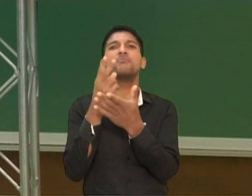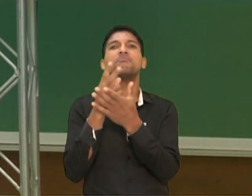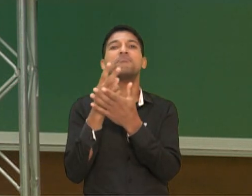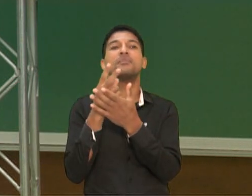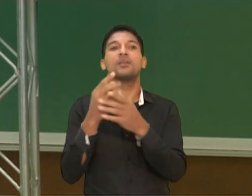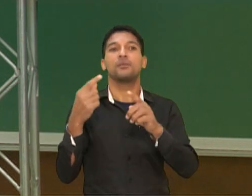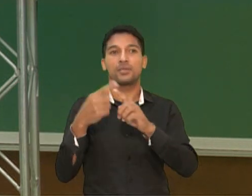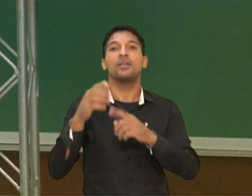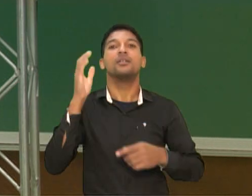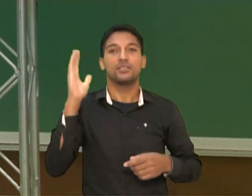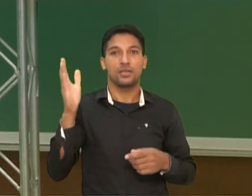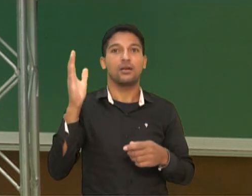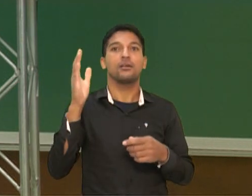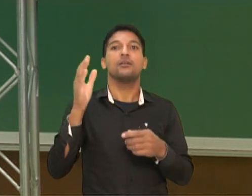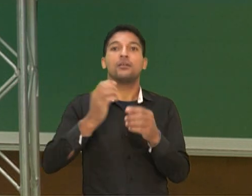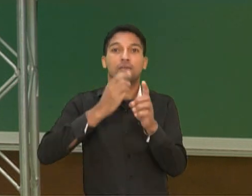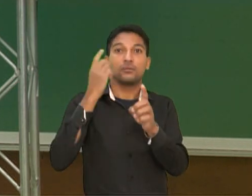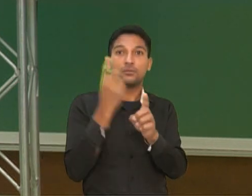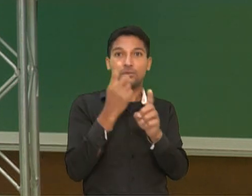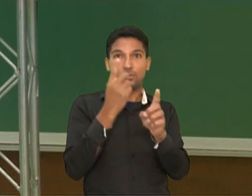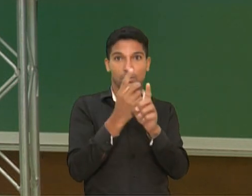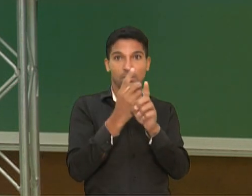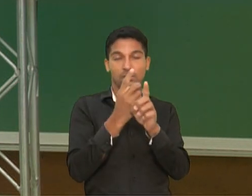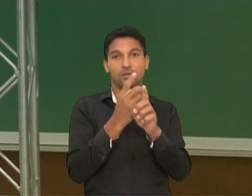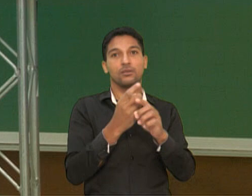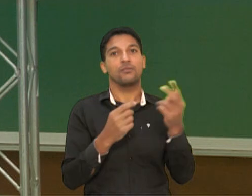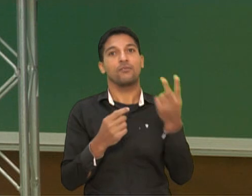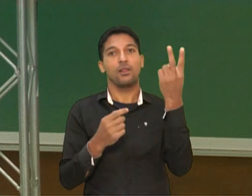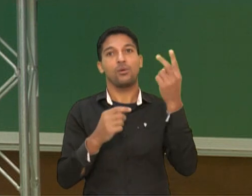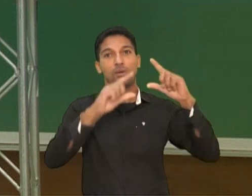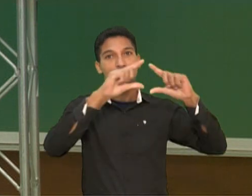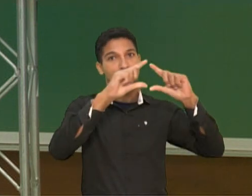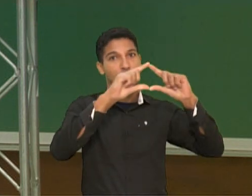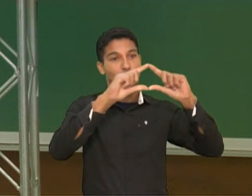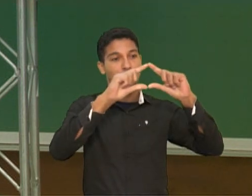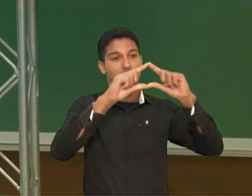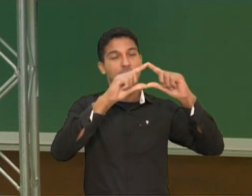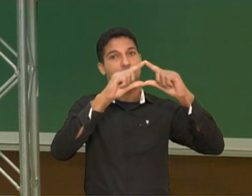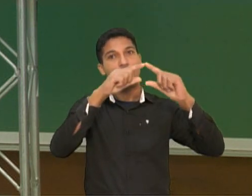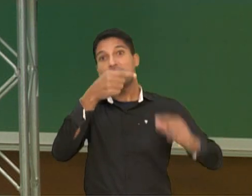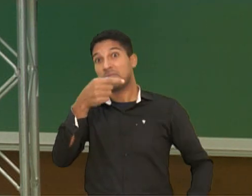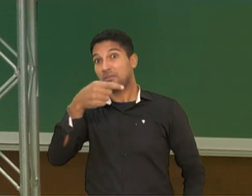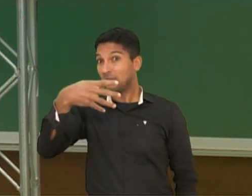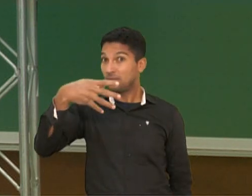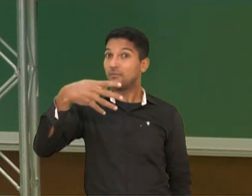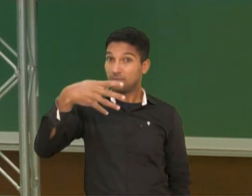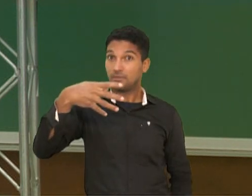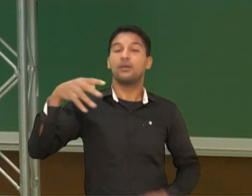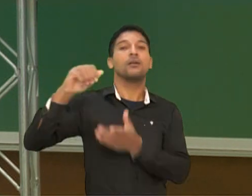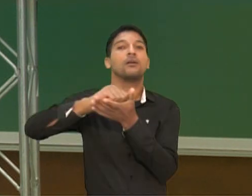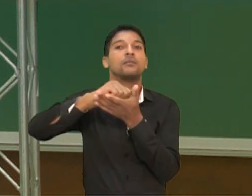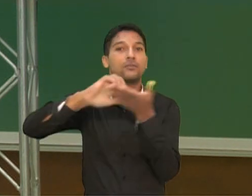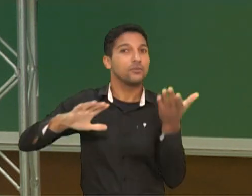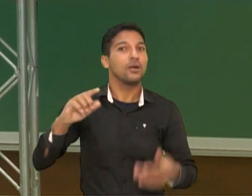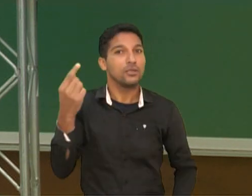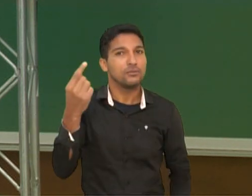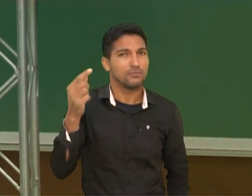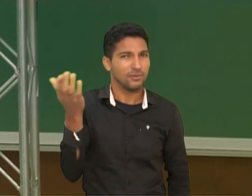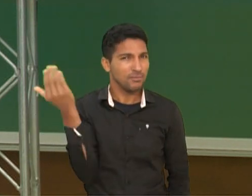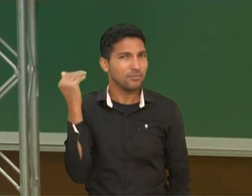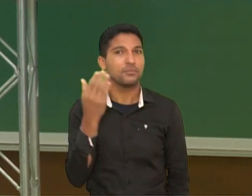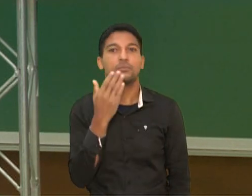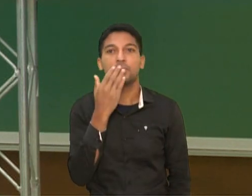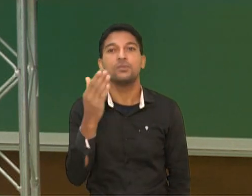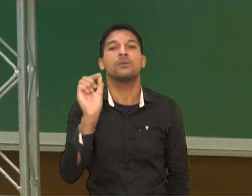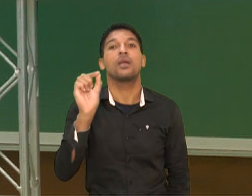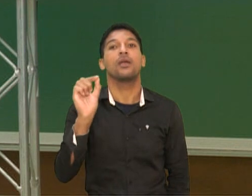nós já calculamos o valor do delta, que é menos 4. Porque lá na atividade 1, foi pedido para que vocês fizessem somente a